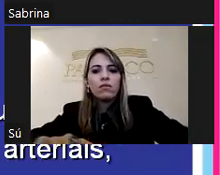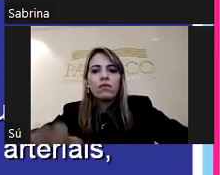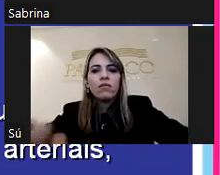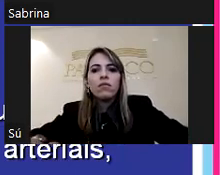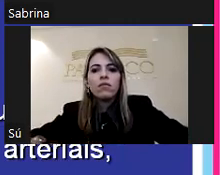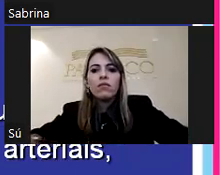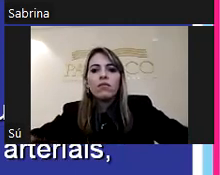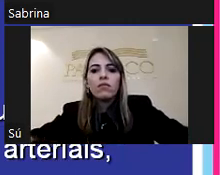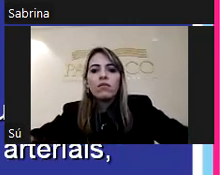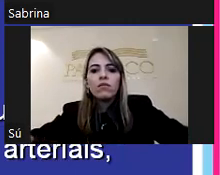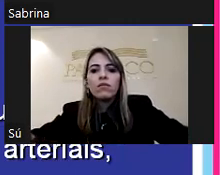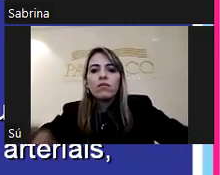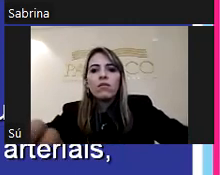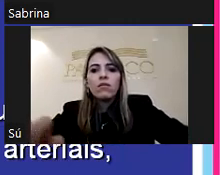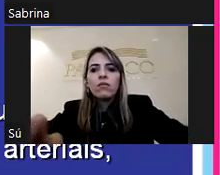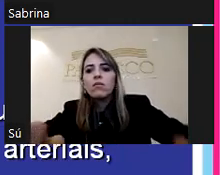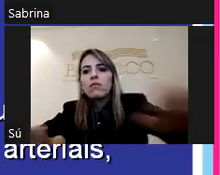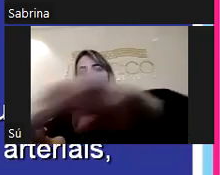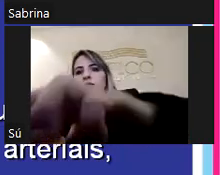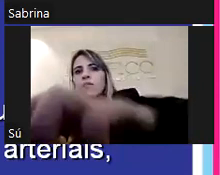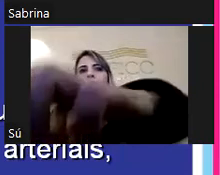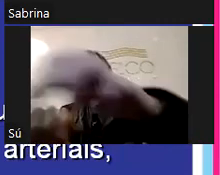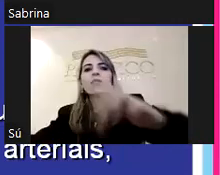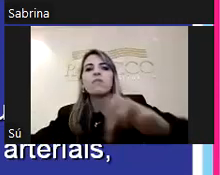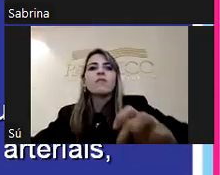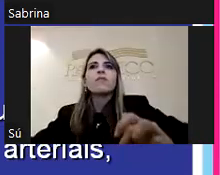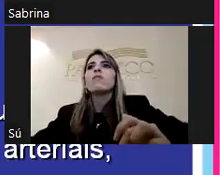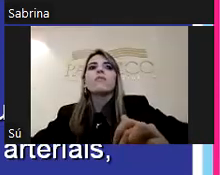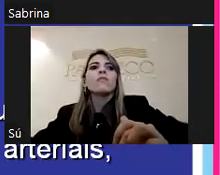Tem que cuidar da alimentação, tem que cuidar bem